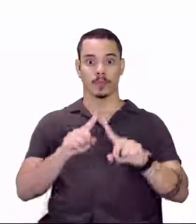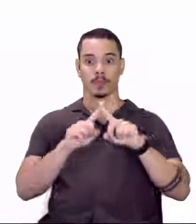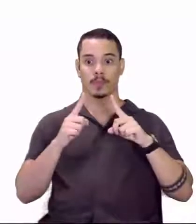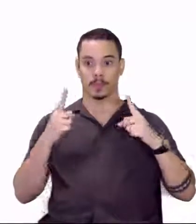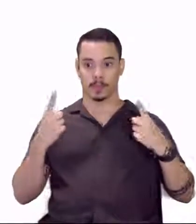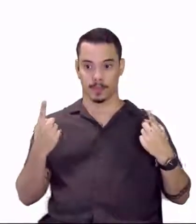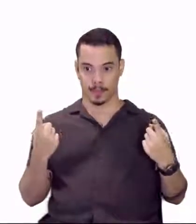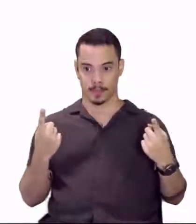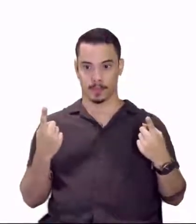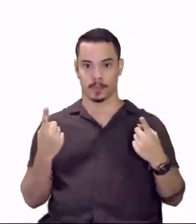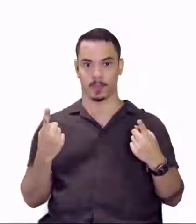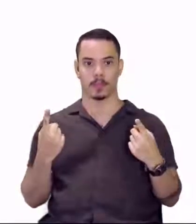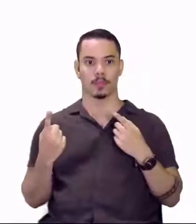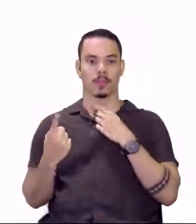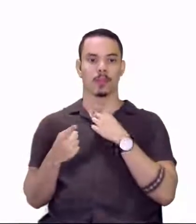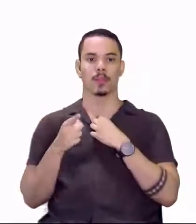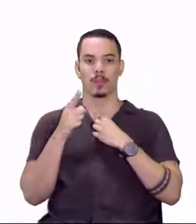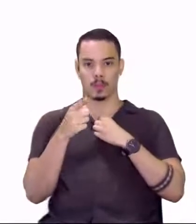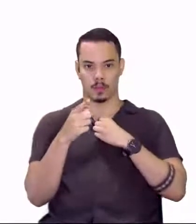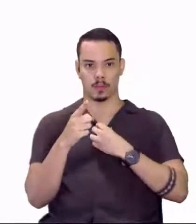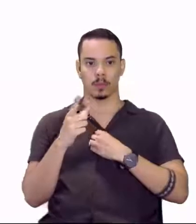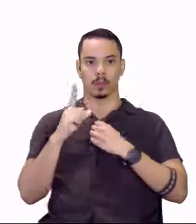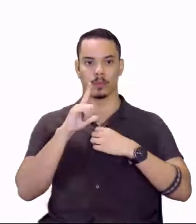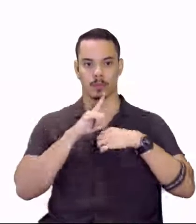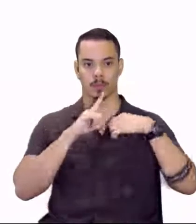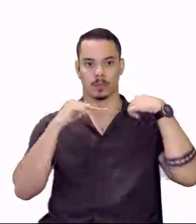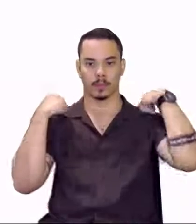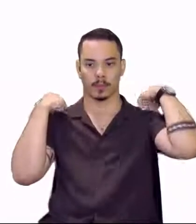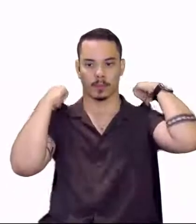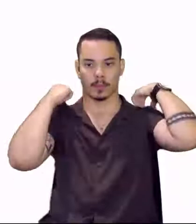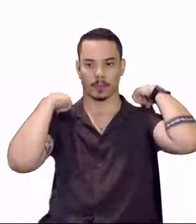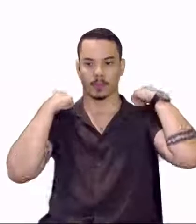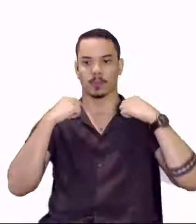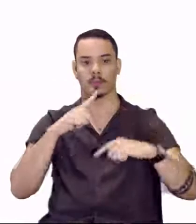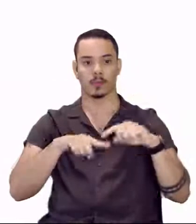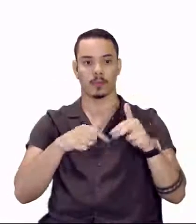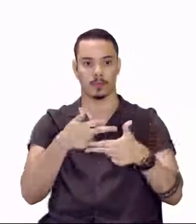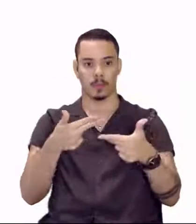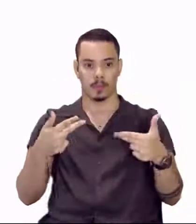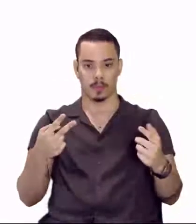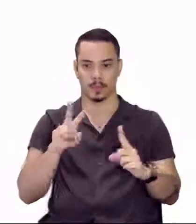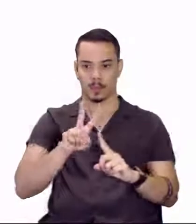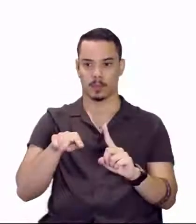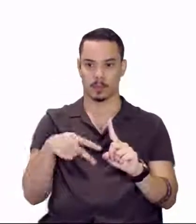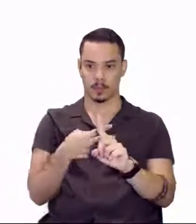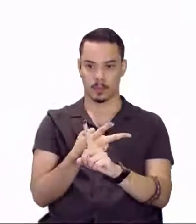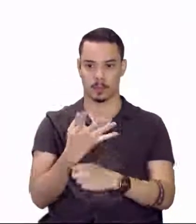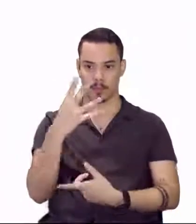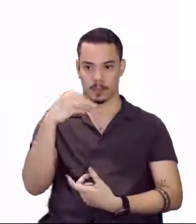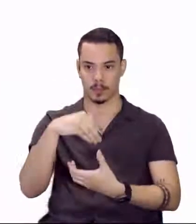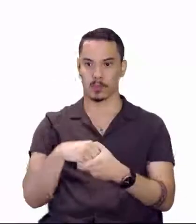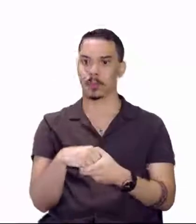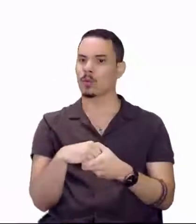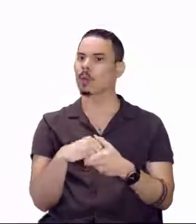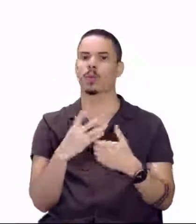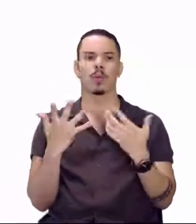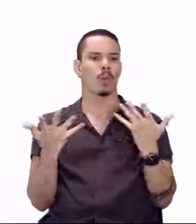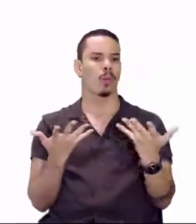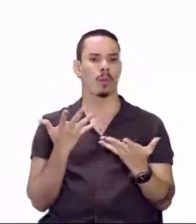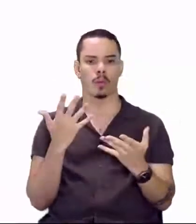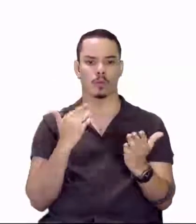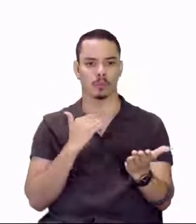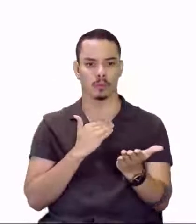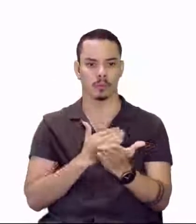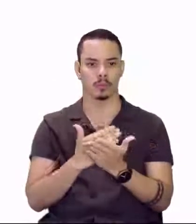entanto, você tem os elementos de transição interna, que são aqueles que começam